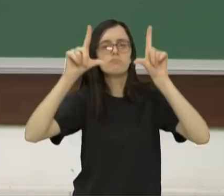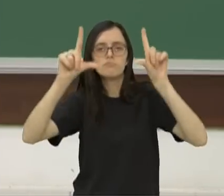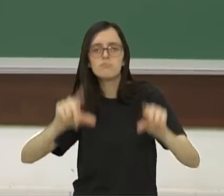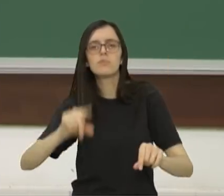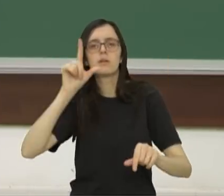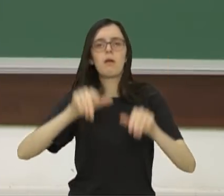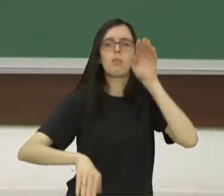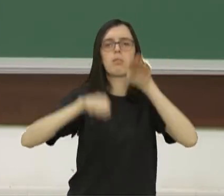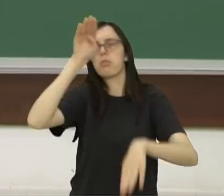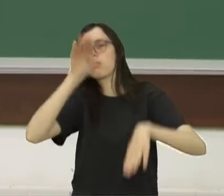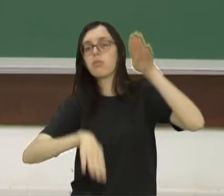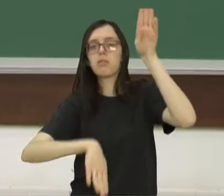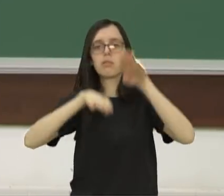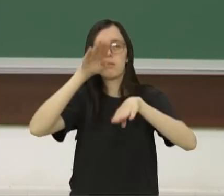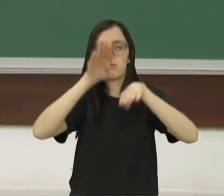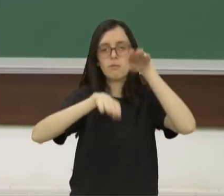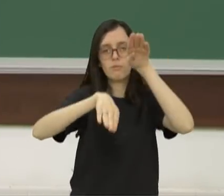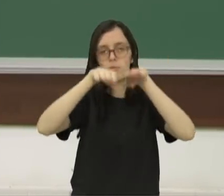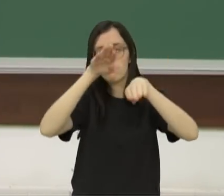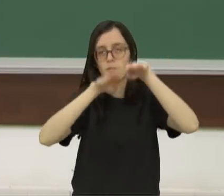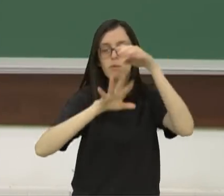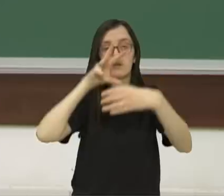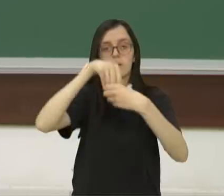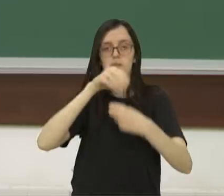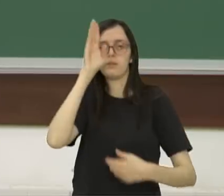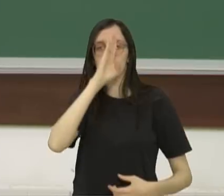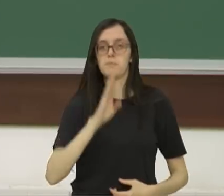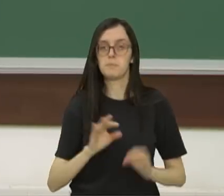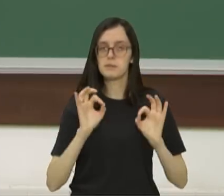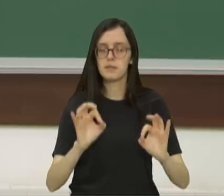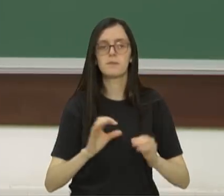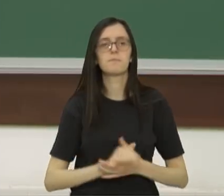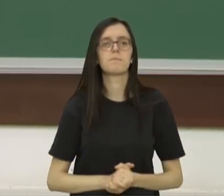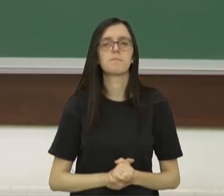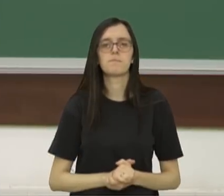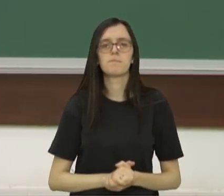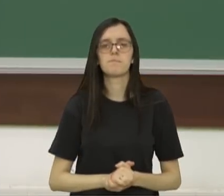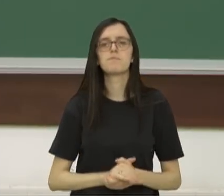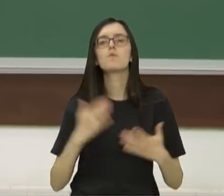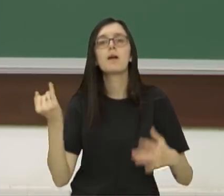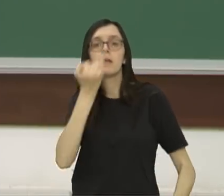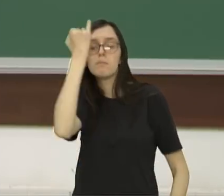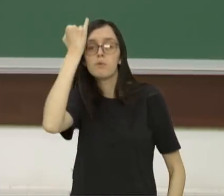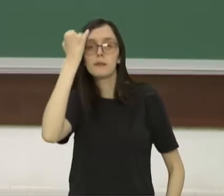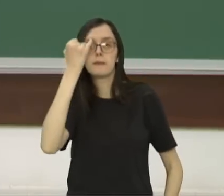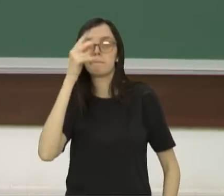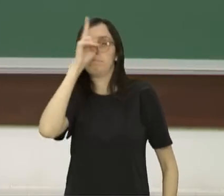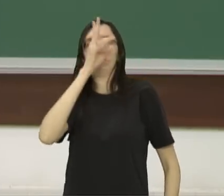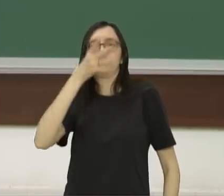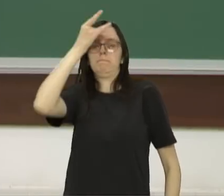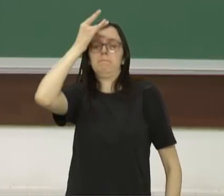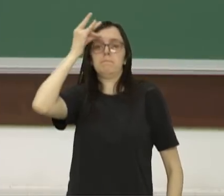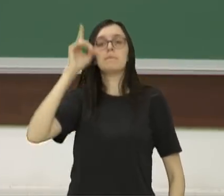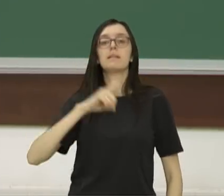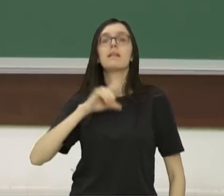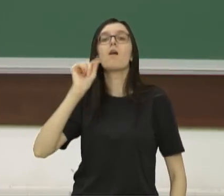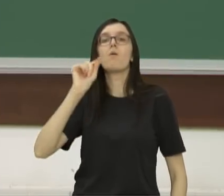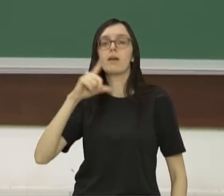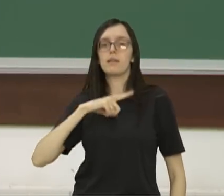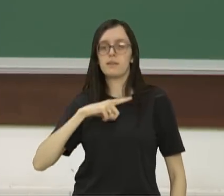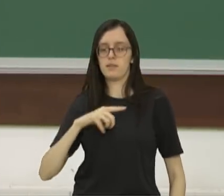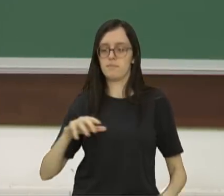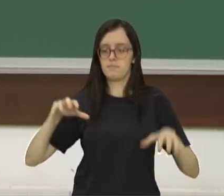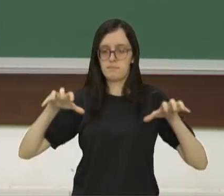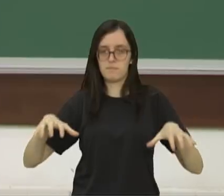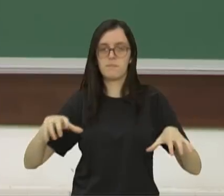diminuir as desigualdades sociais dentro do Brasil, certo? Quais são os destaques? Nós temos agências aí como a